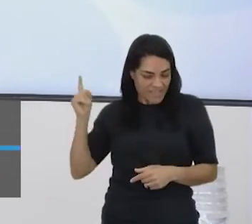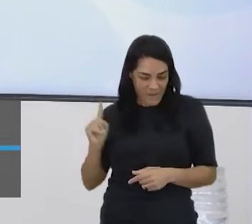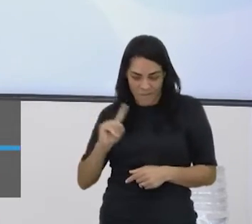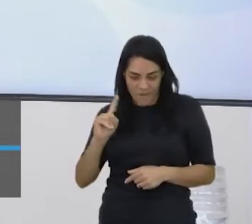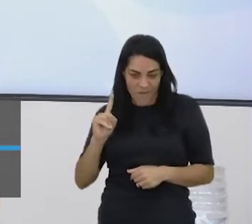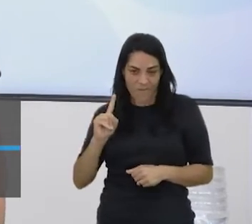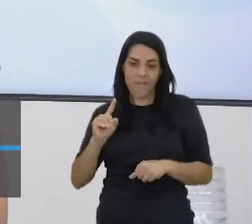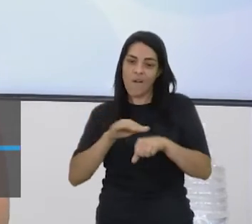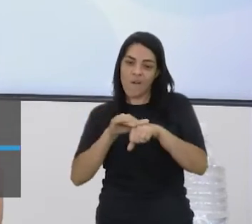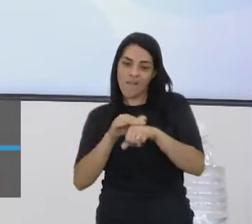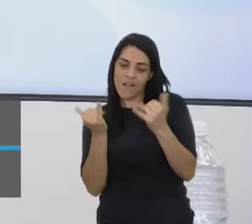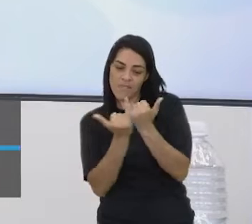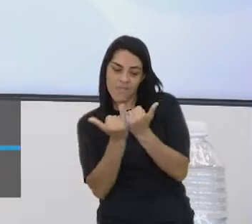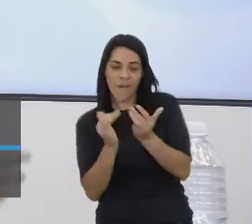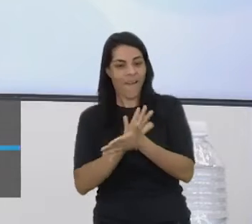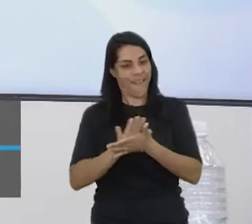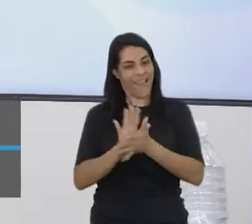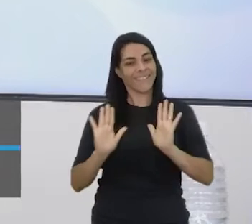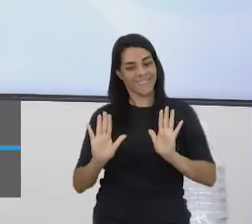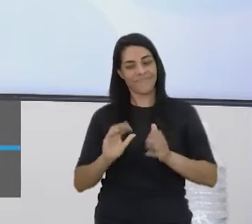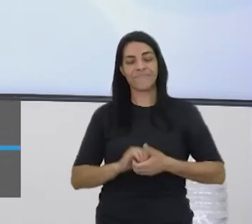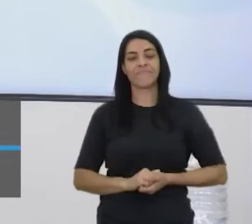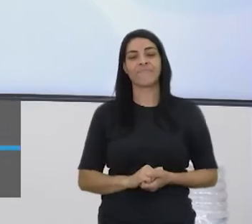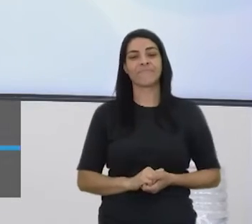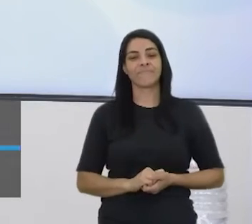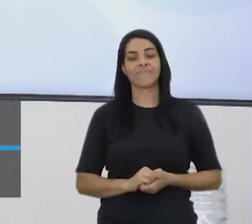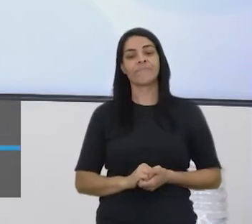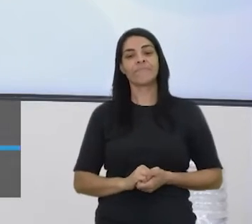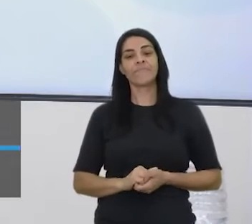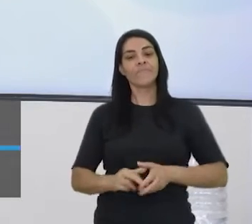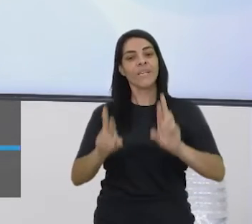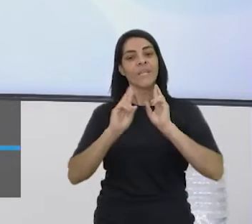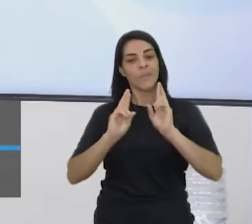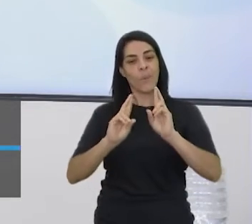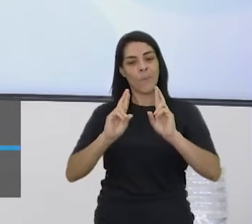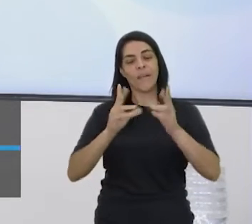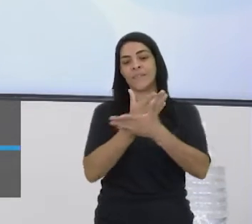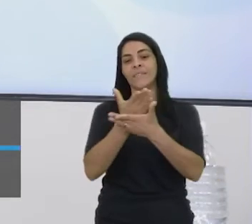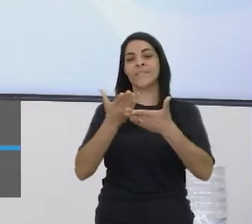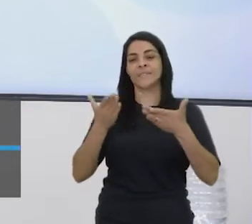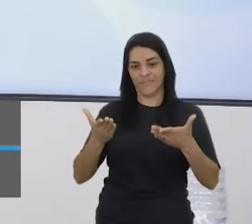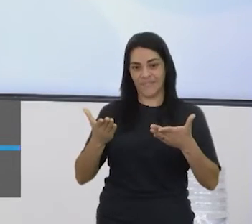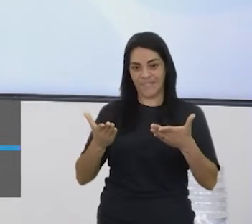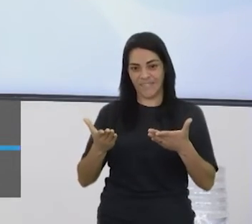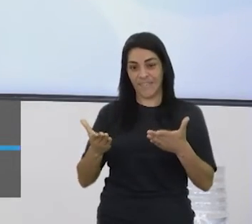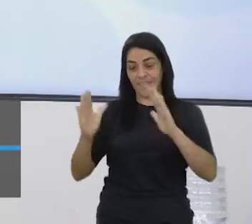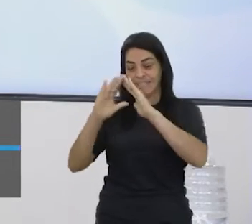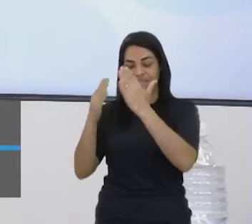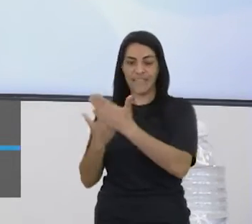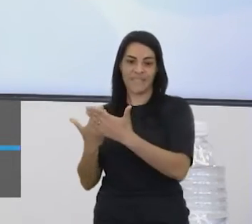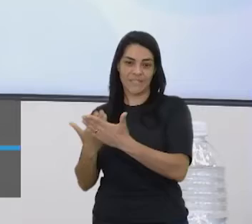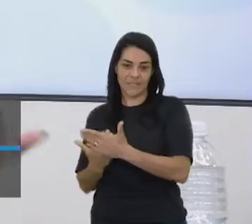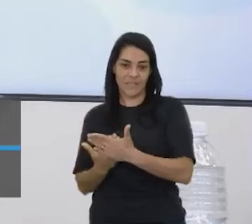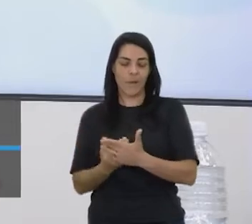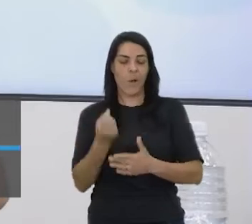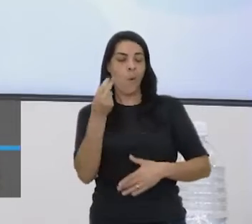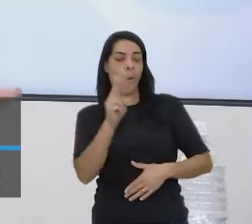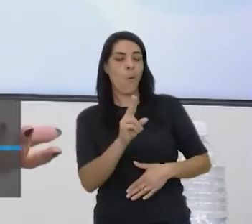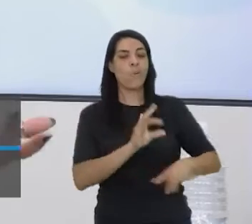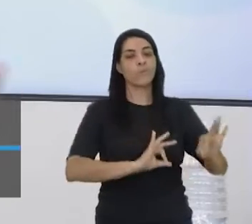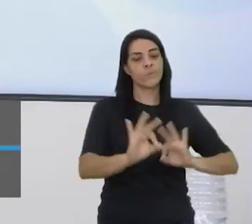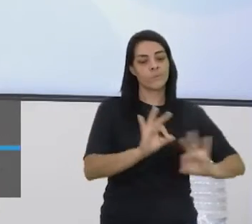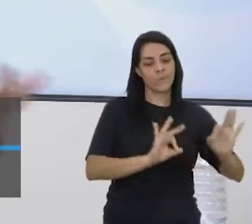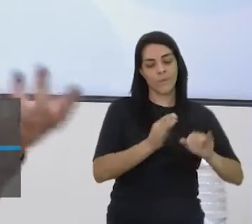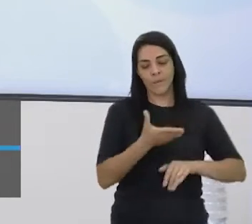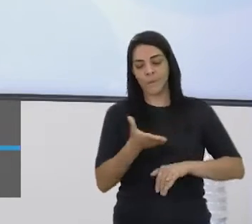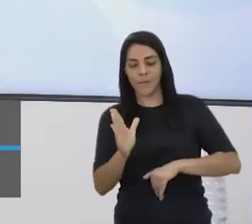sei a gente trocar uma ideia né então eu espero que vocês hoje estejam aí na escola né Ou pelo menos se preparando para ir